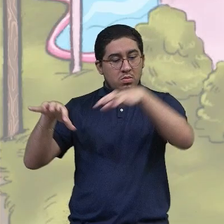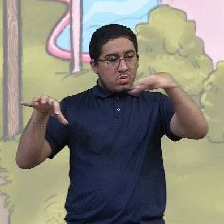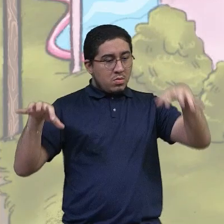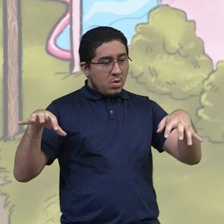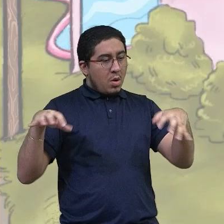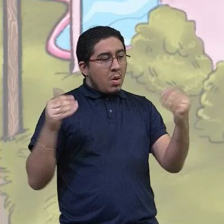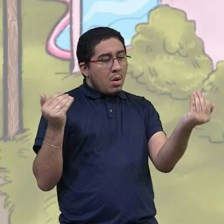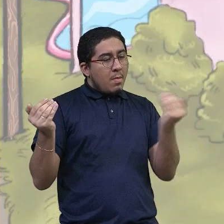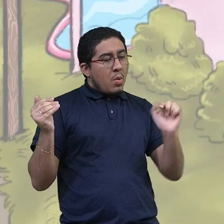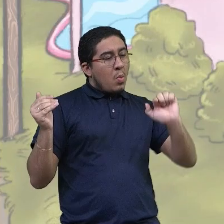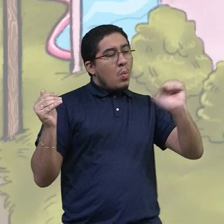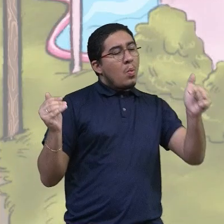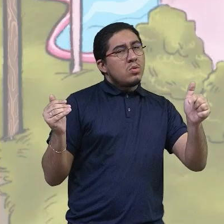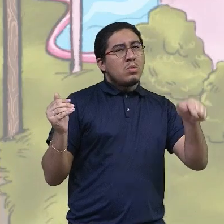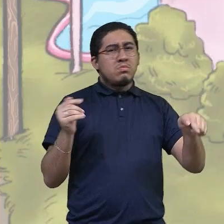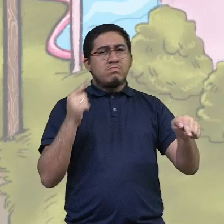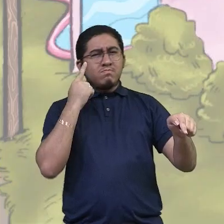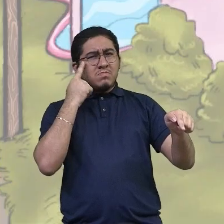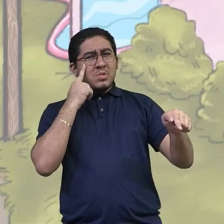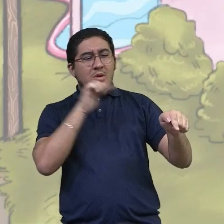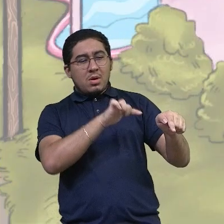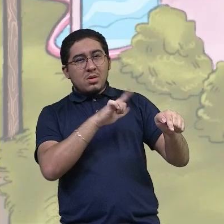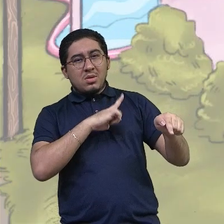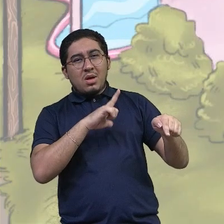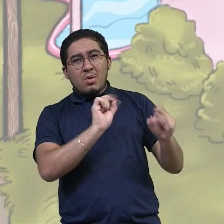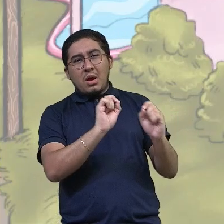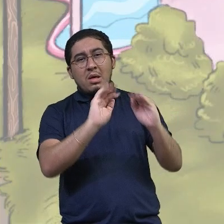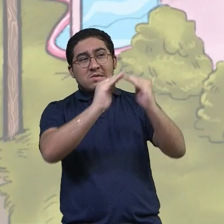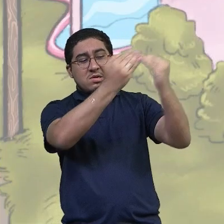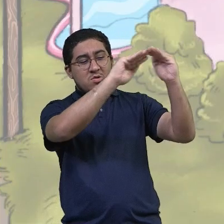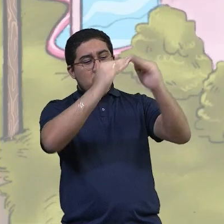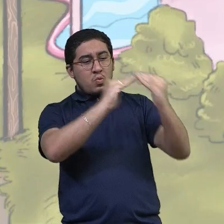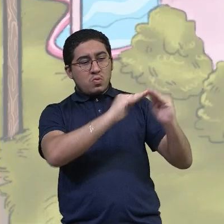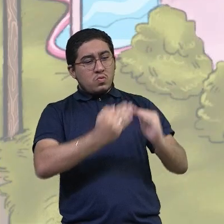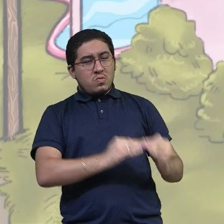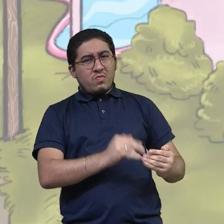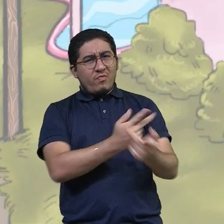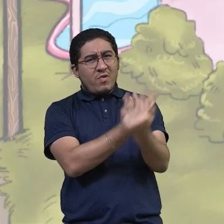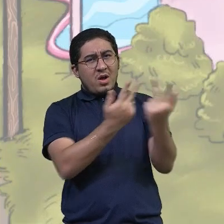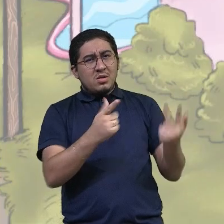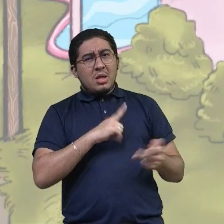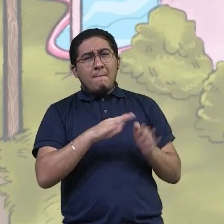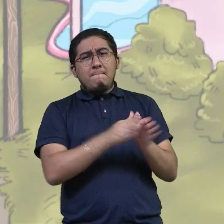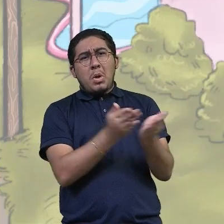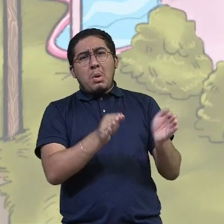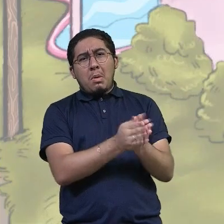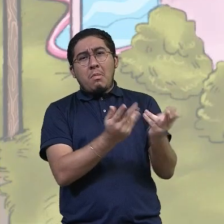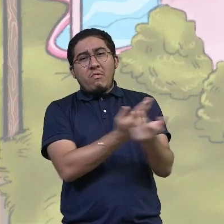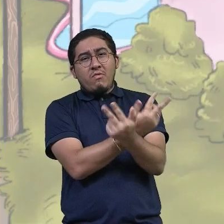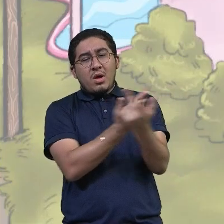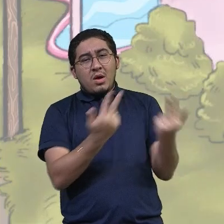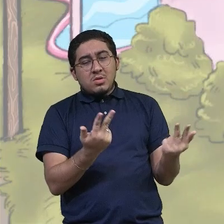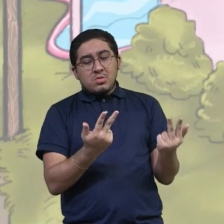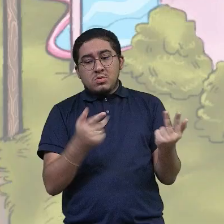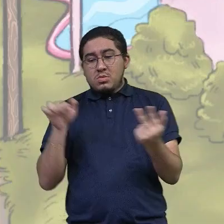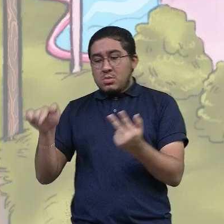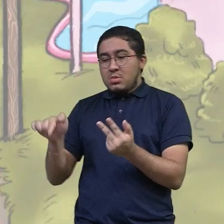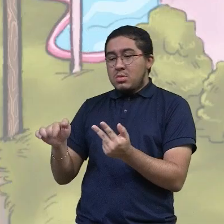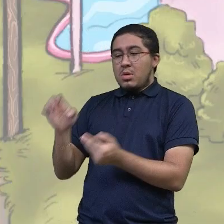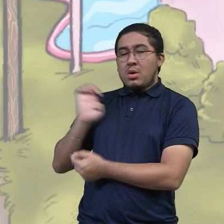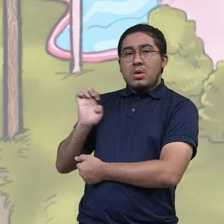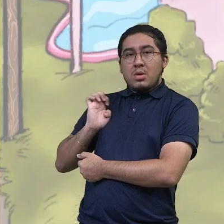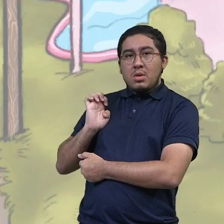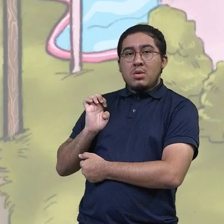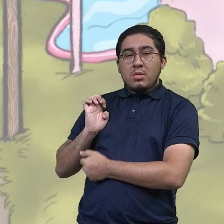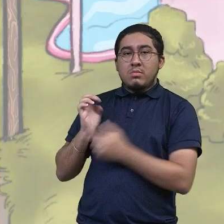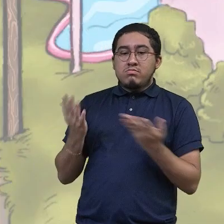pode olhar e me dizer, professor, aqui nós temos uma favela, então aqui só mora gente pobre e aqui só mora gente rica. E aqui nós temos